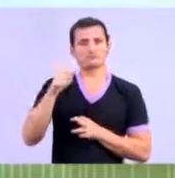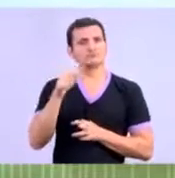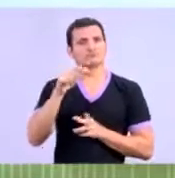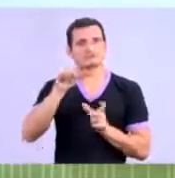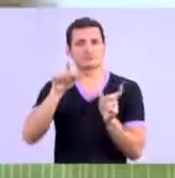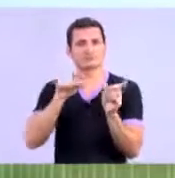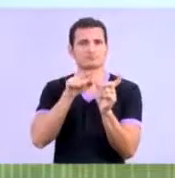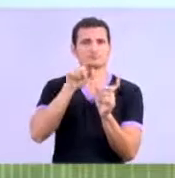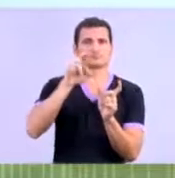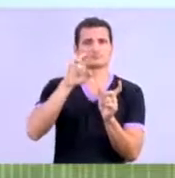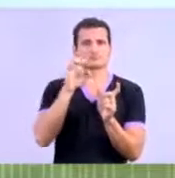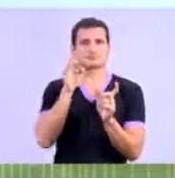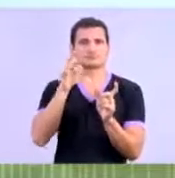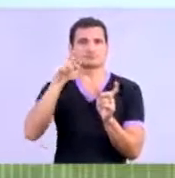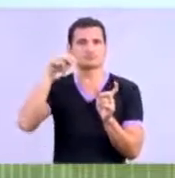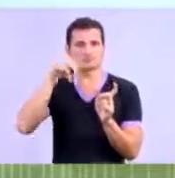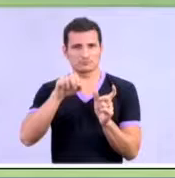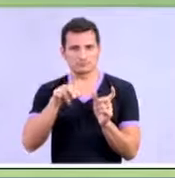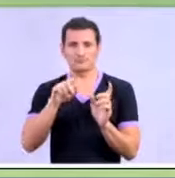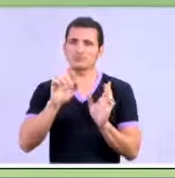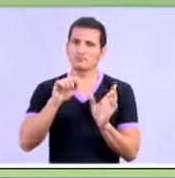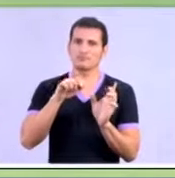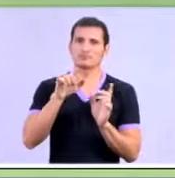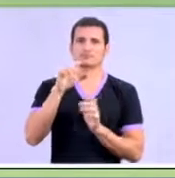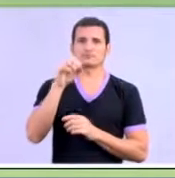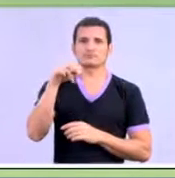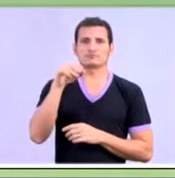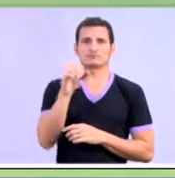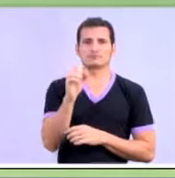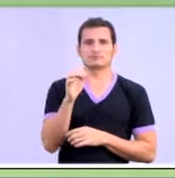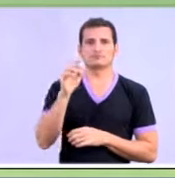um construtor. Né? E aqui dentro, gente,